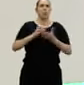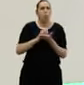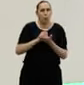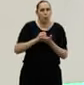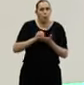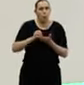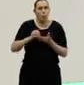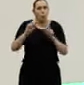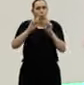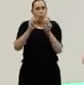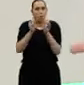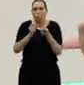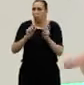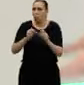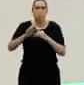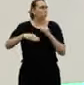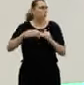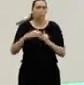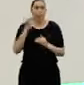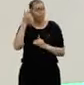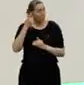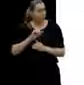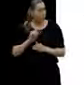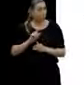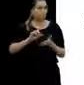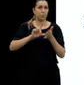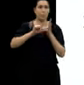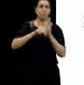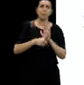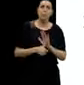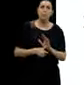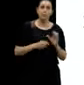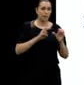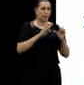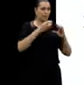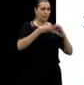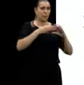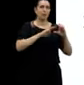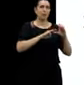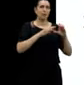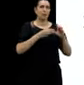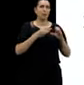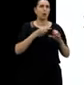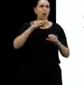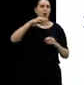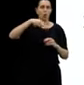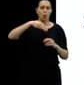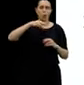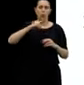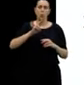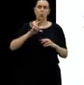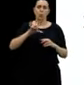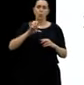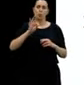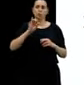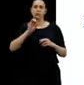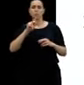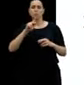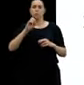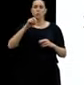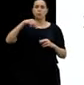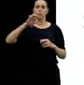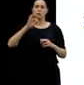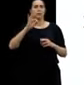um organismo inteiro. Depois, nós vamos ter as células multipotentes, que vão ser essas células